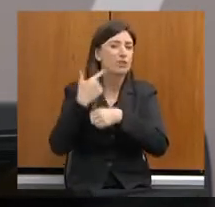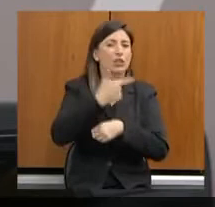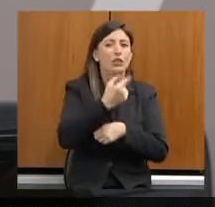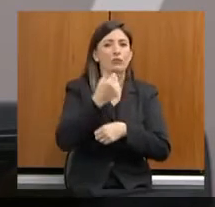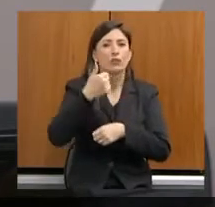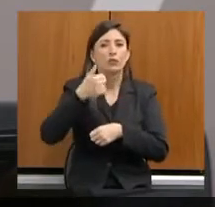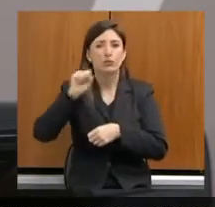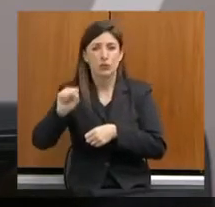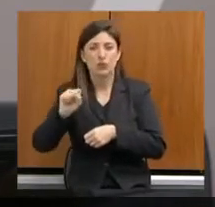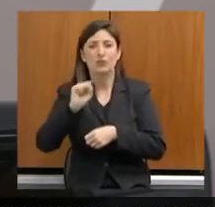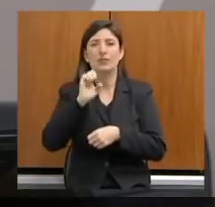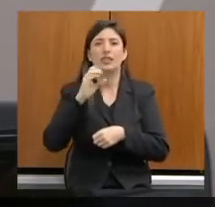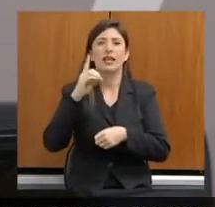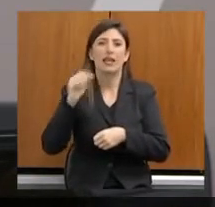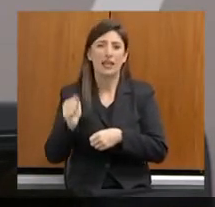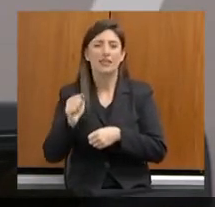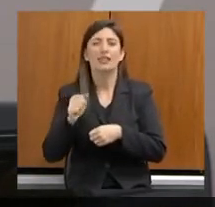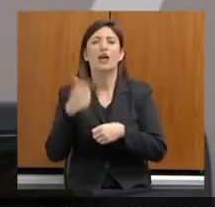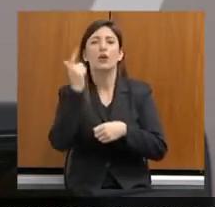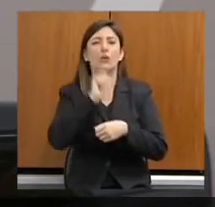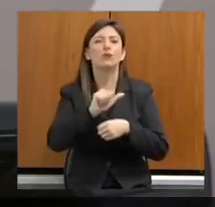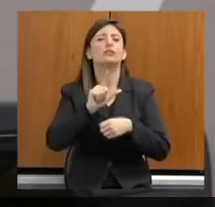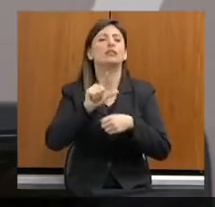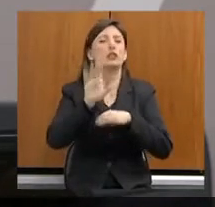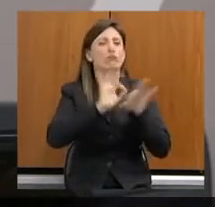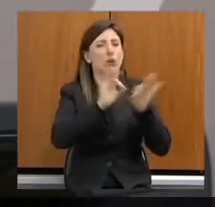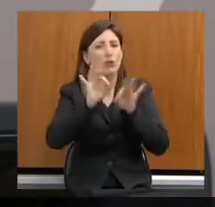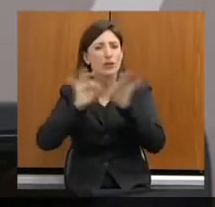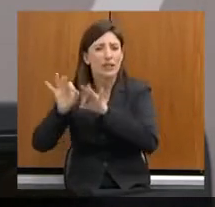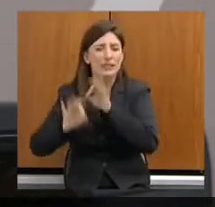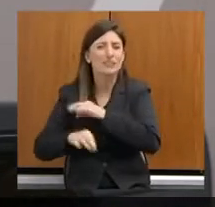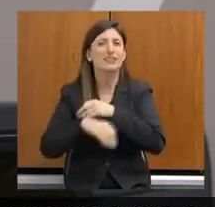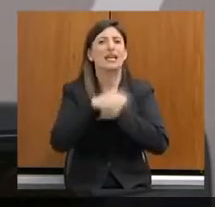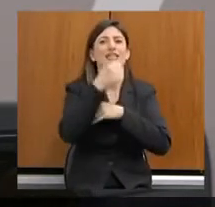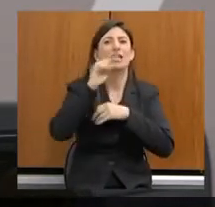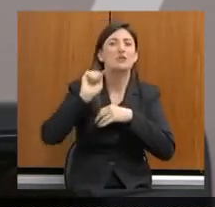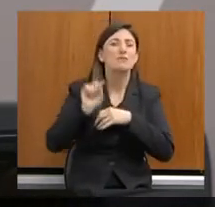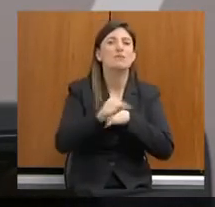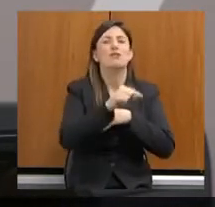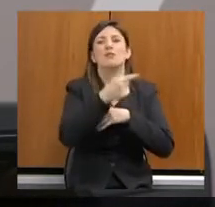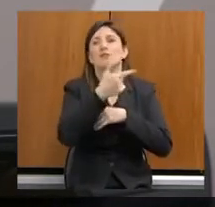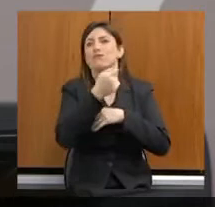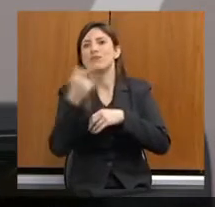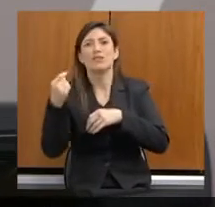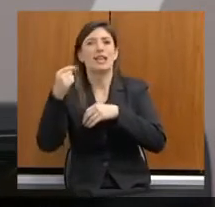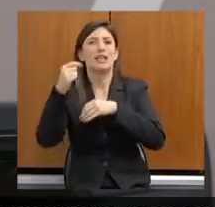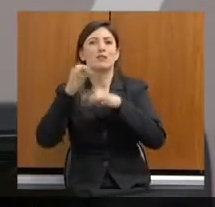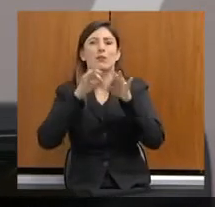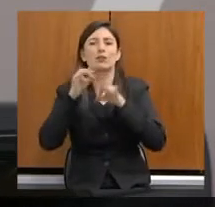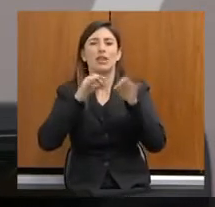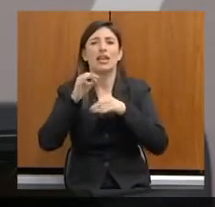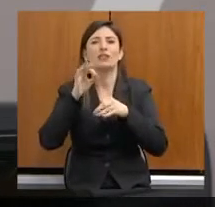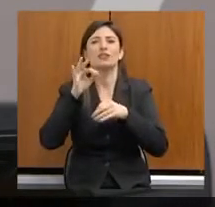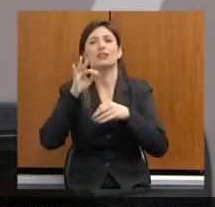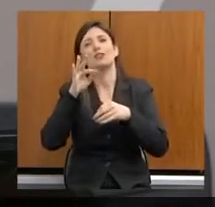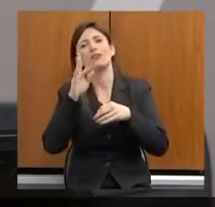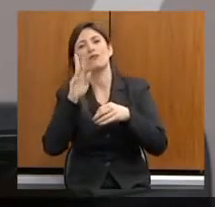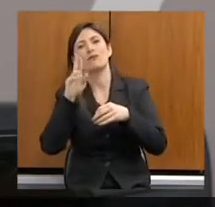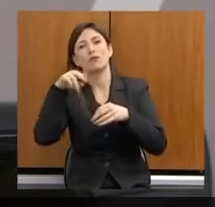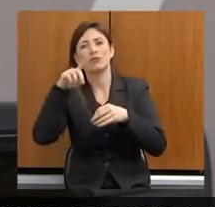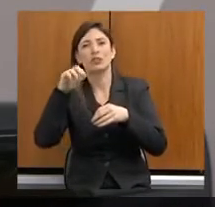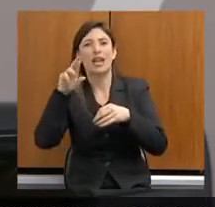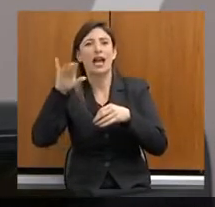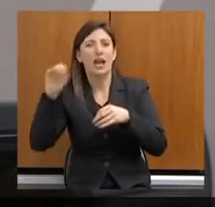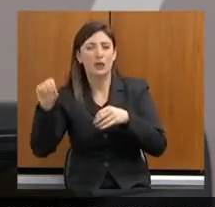concluiu 7503 processos de regularização fundiária e concedeu 1236